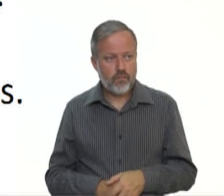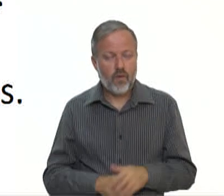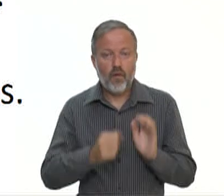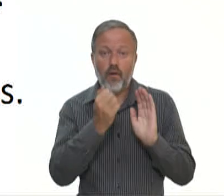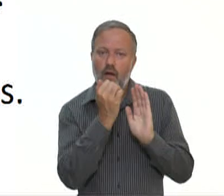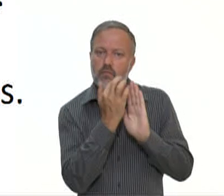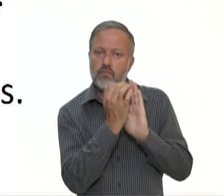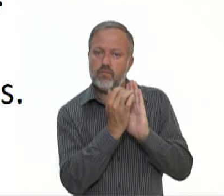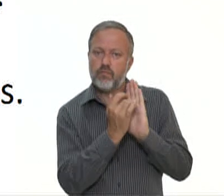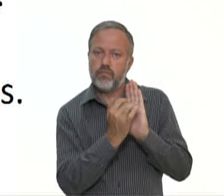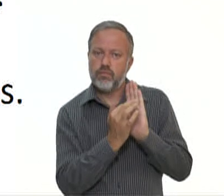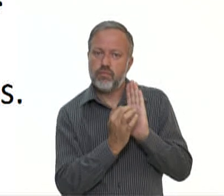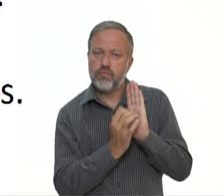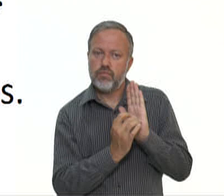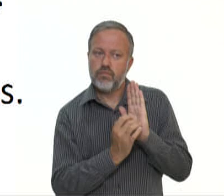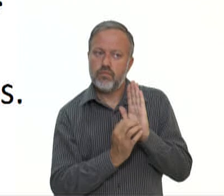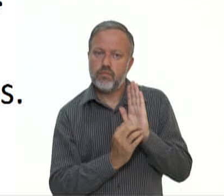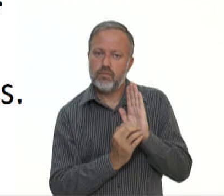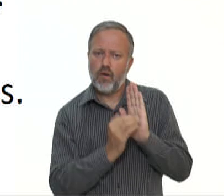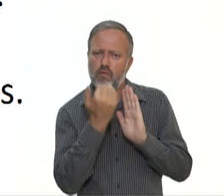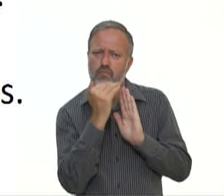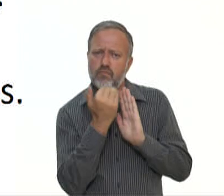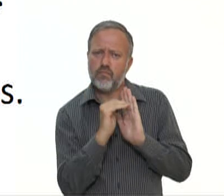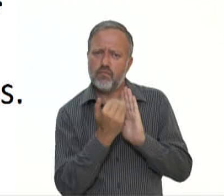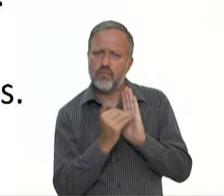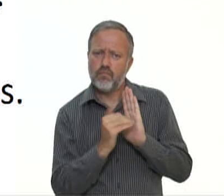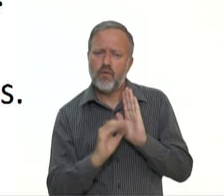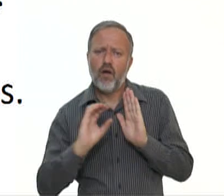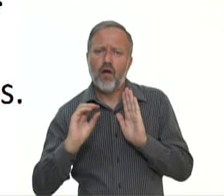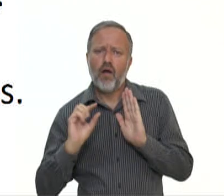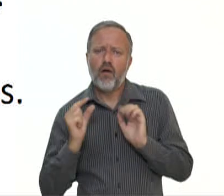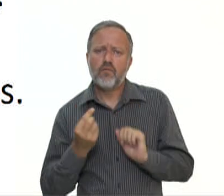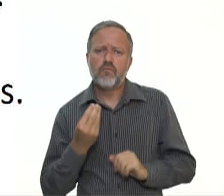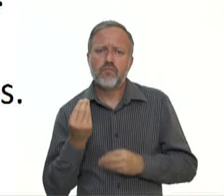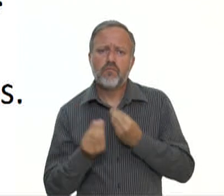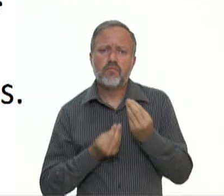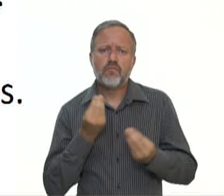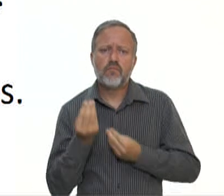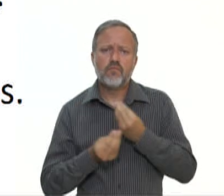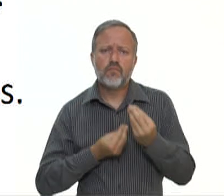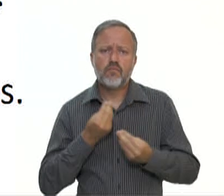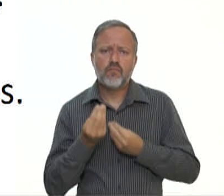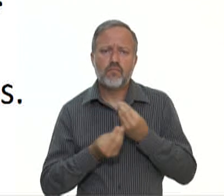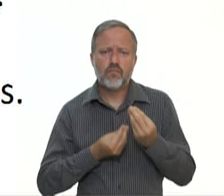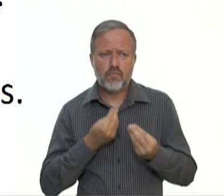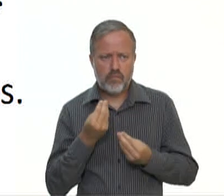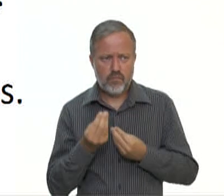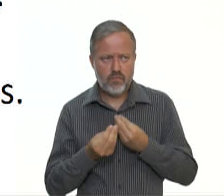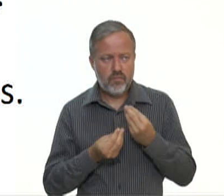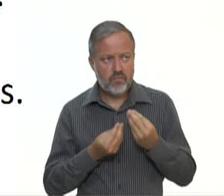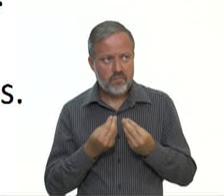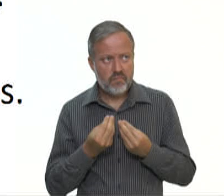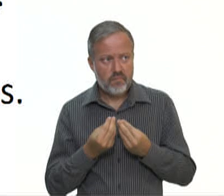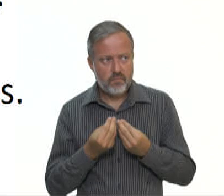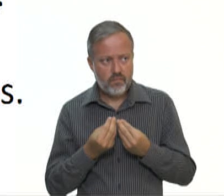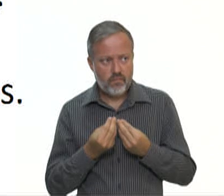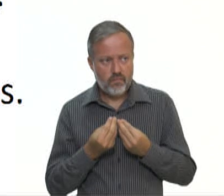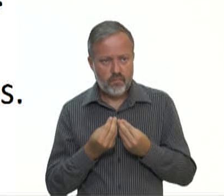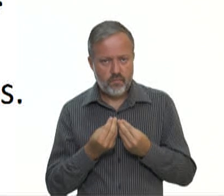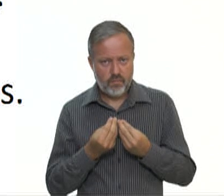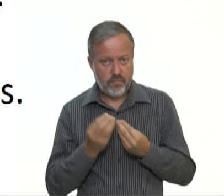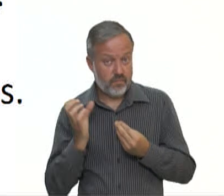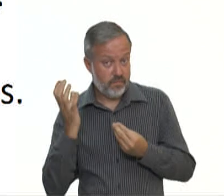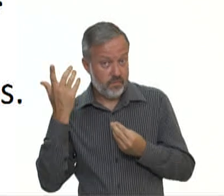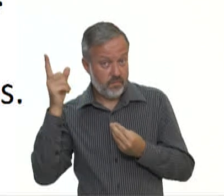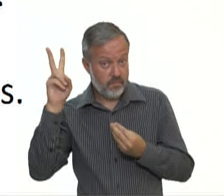as circunstâncias. Como isso se deu? As circunstâncias para essa notícia, para essa informação, para esse fato ter